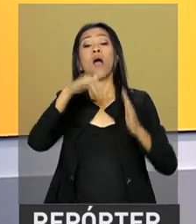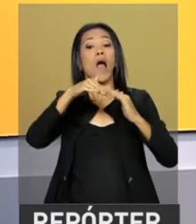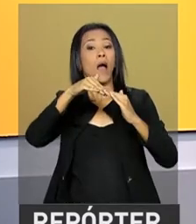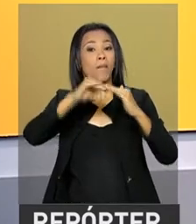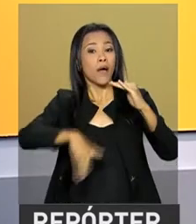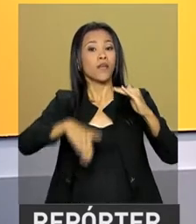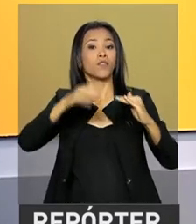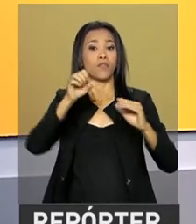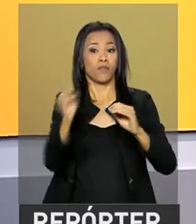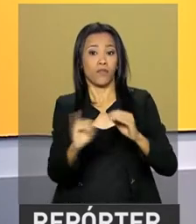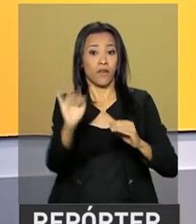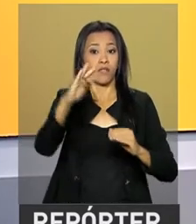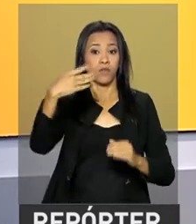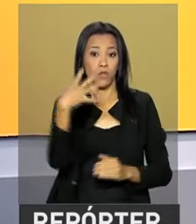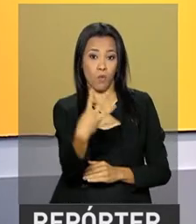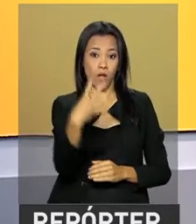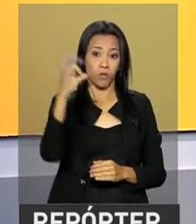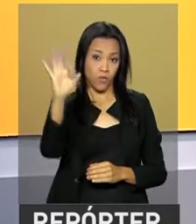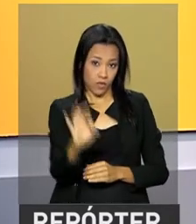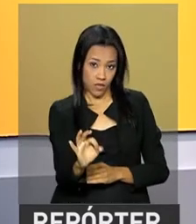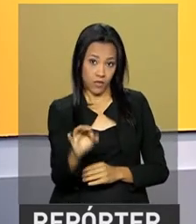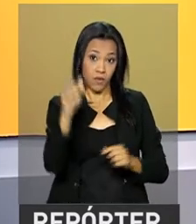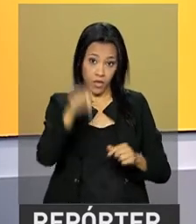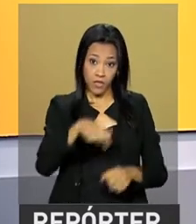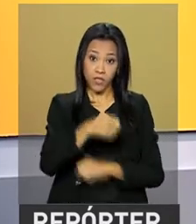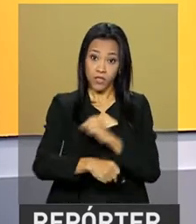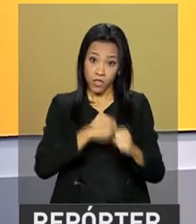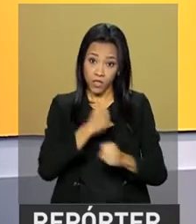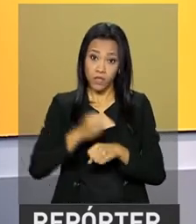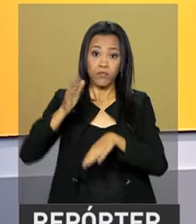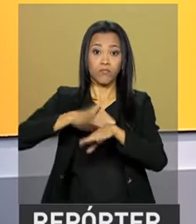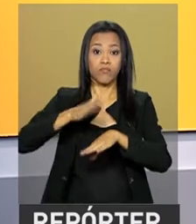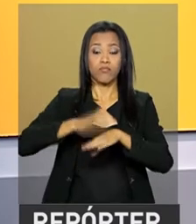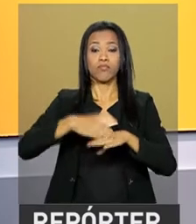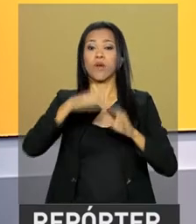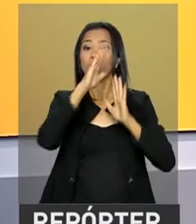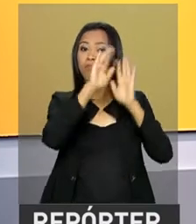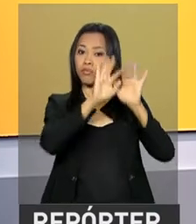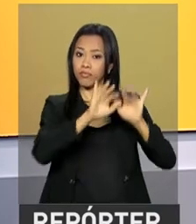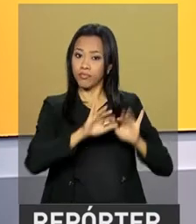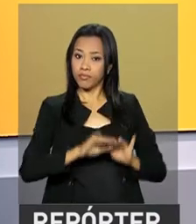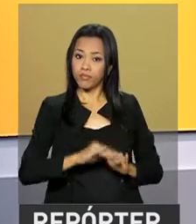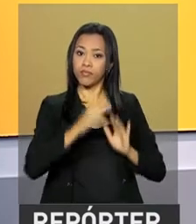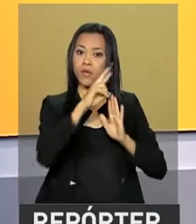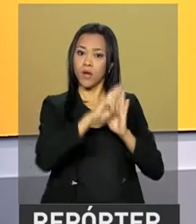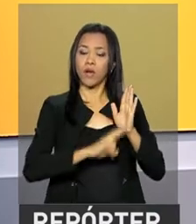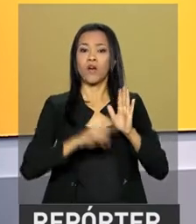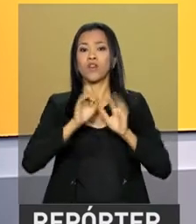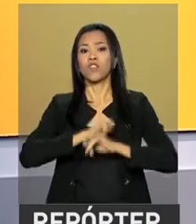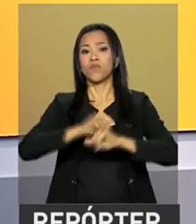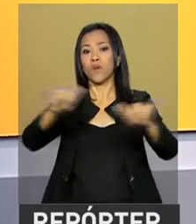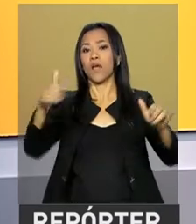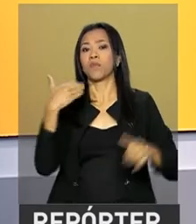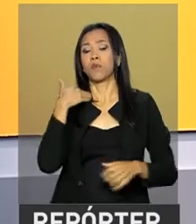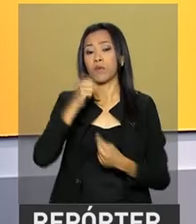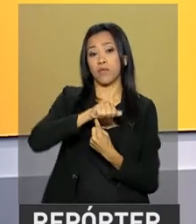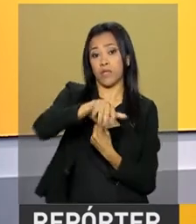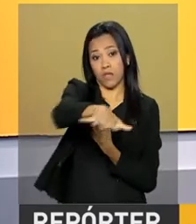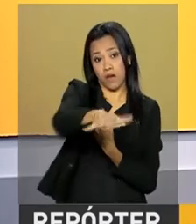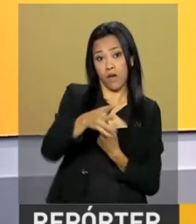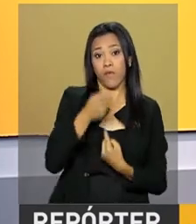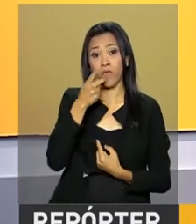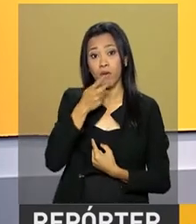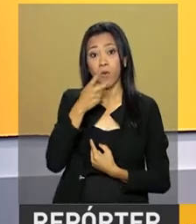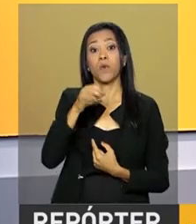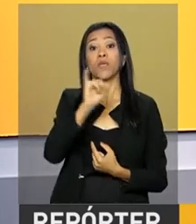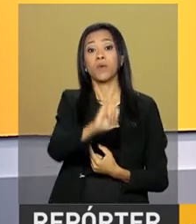de 4% este ano. De acordo com o Boletim Focus, divulgado agora há pouco pelo Banco Central, a expectativa